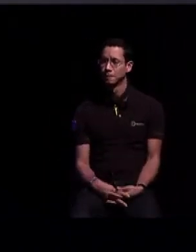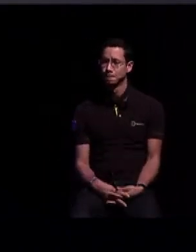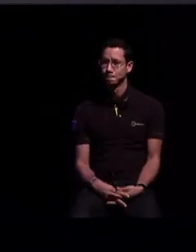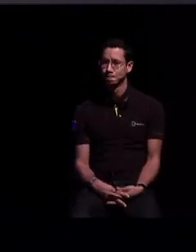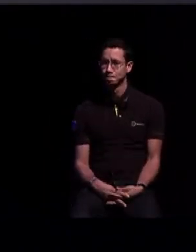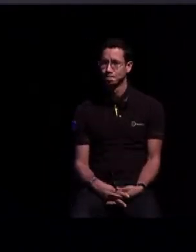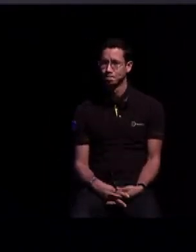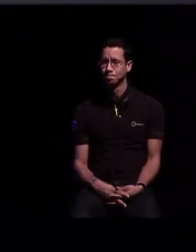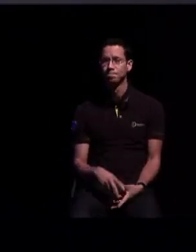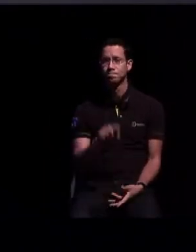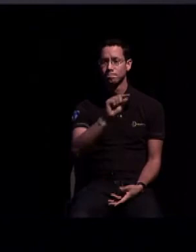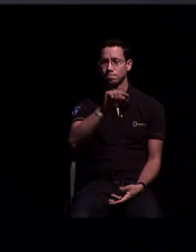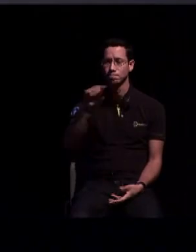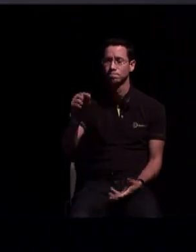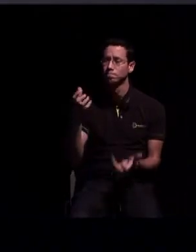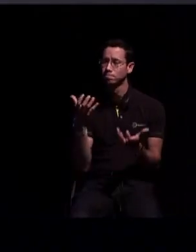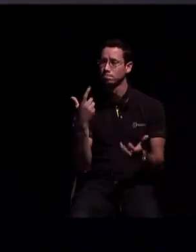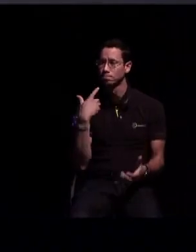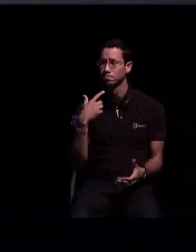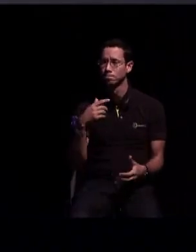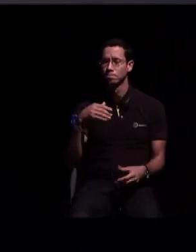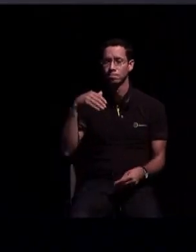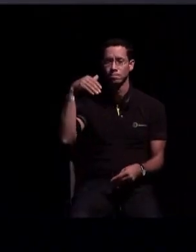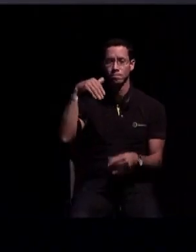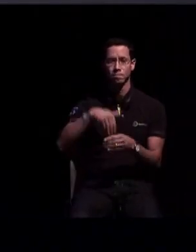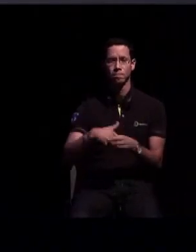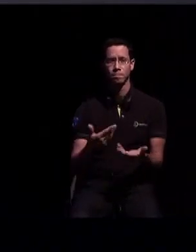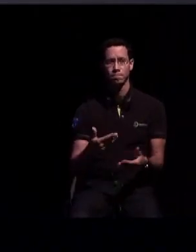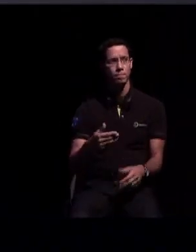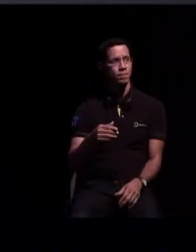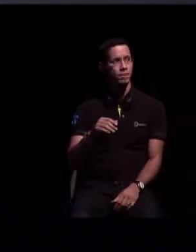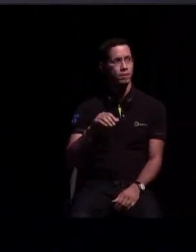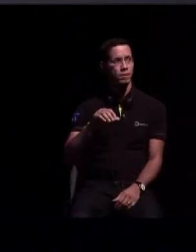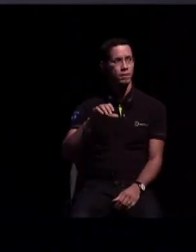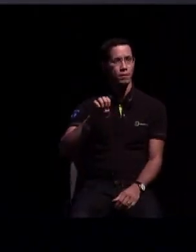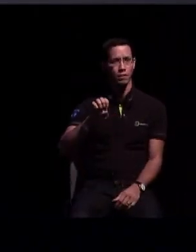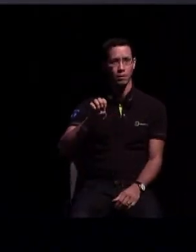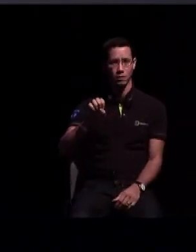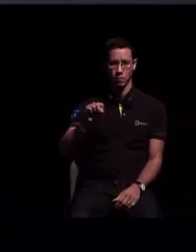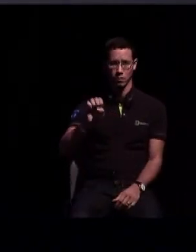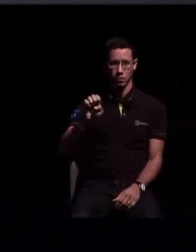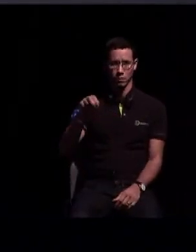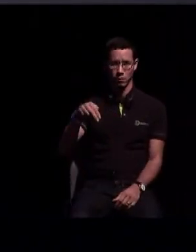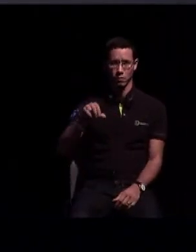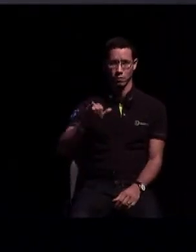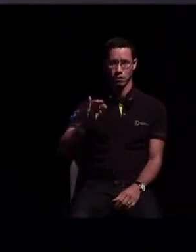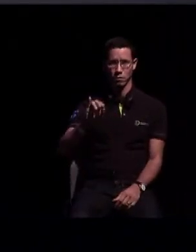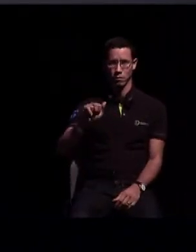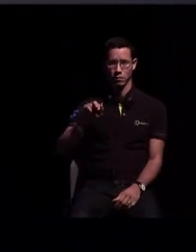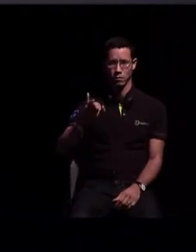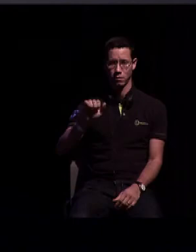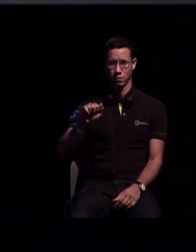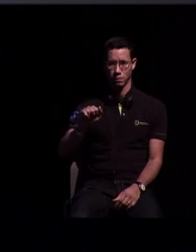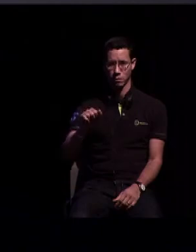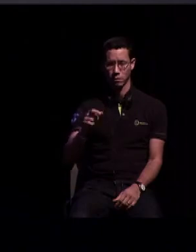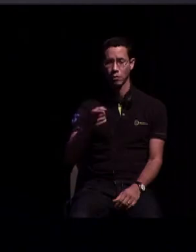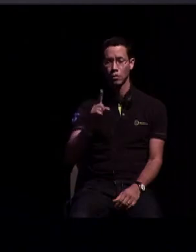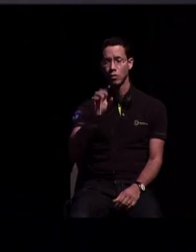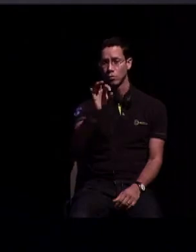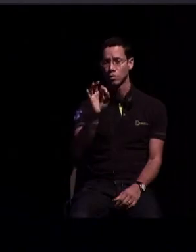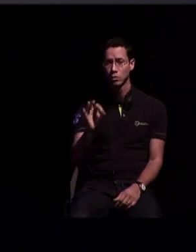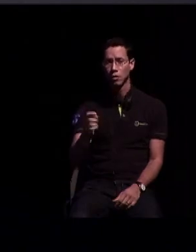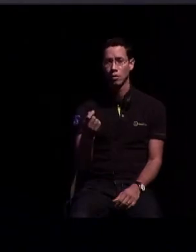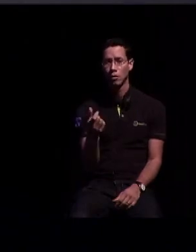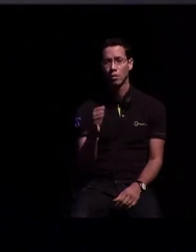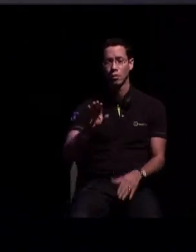o que ela sempre quis evitar. Eleições censitárias, pouca gente votando, menos de 1% votava, e tem gente